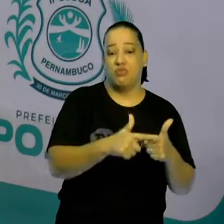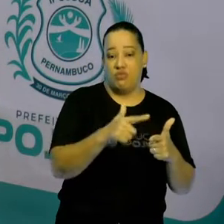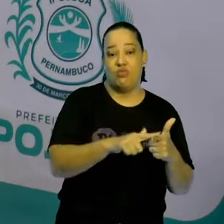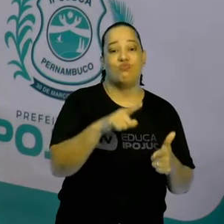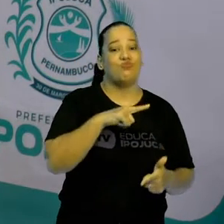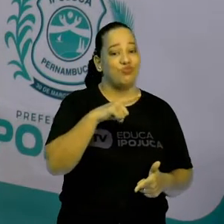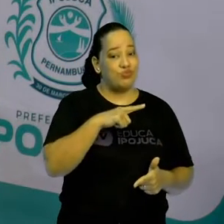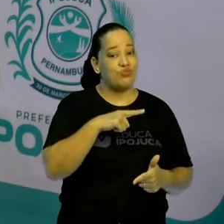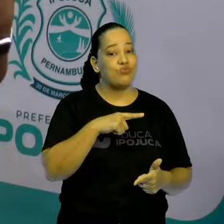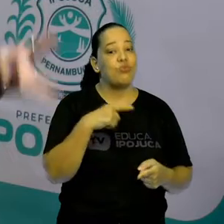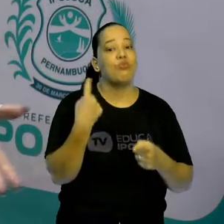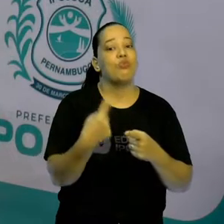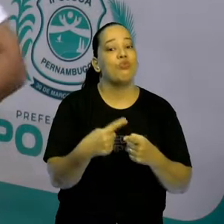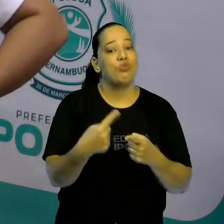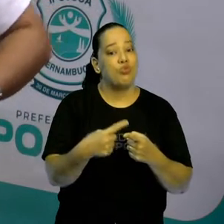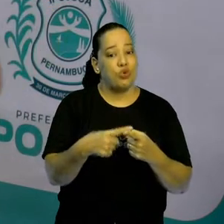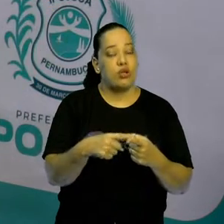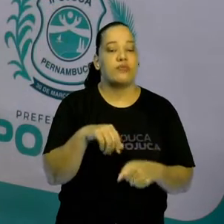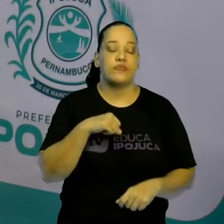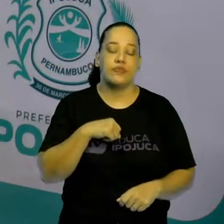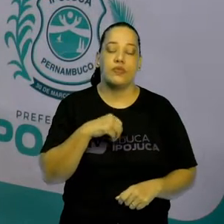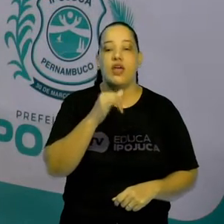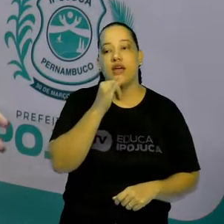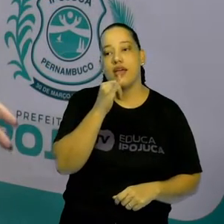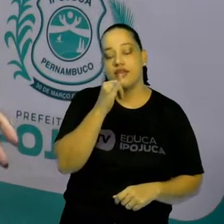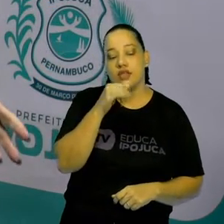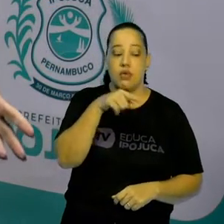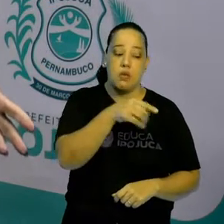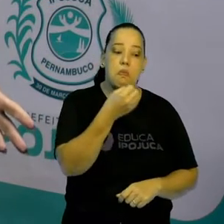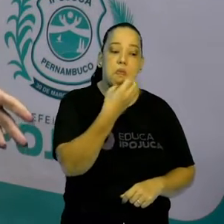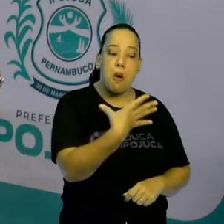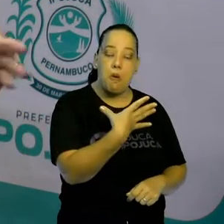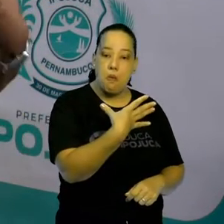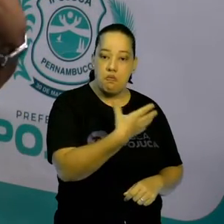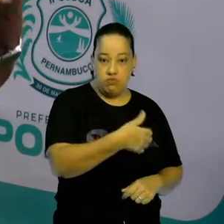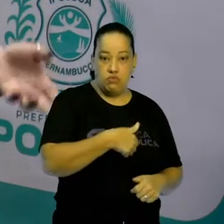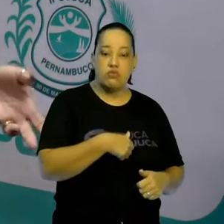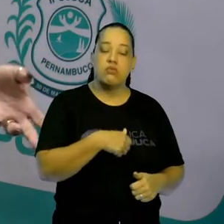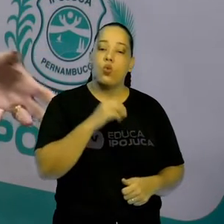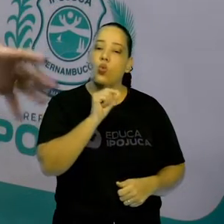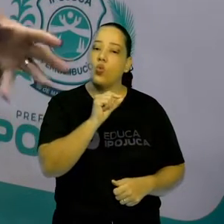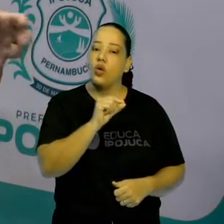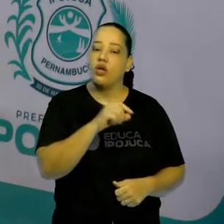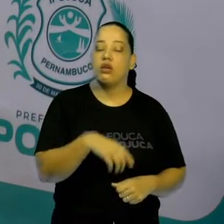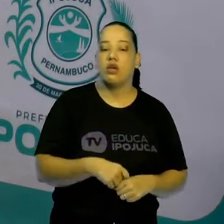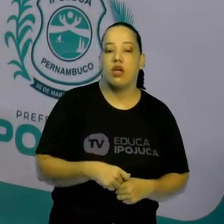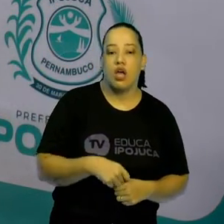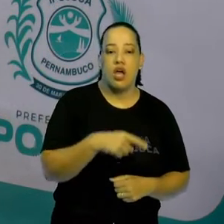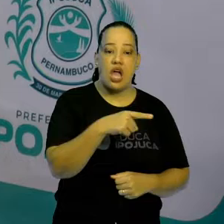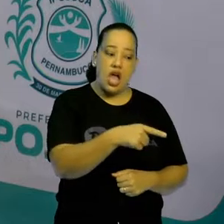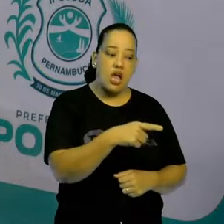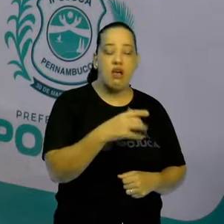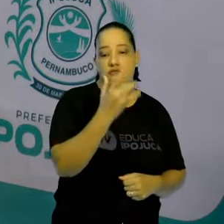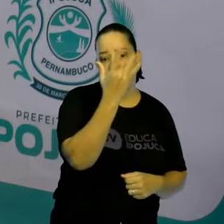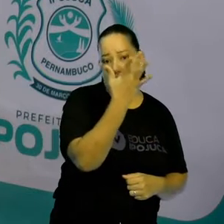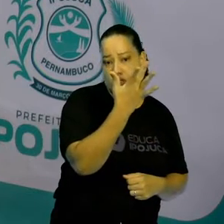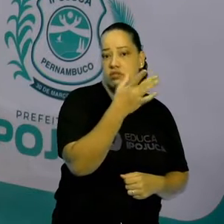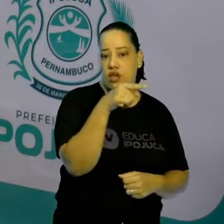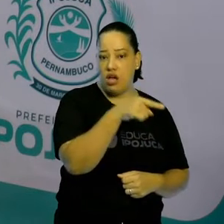vantagens. A vantagem é que eu posso colocar em qualquer lugar, porque eu não preciso de nada muito especial para fazer com que ela